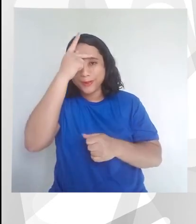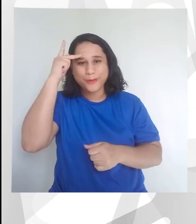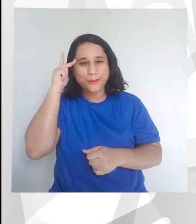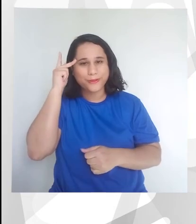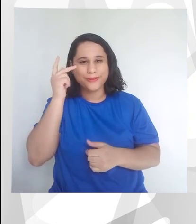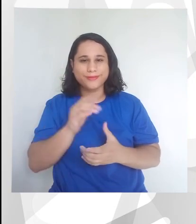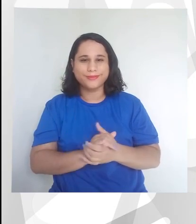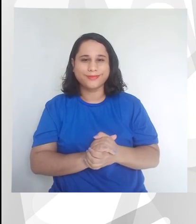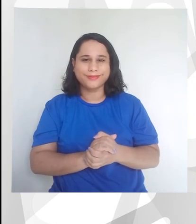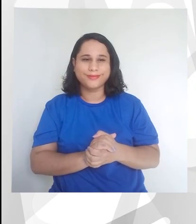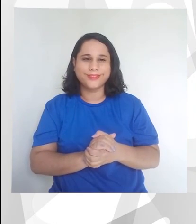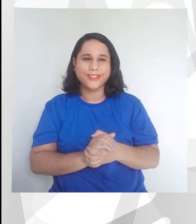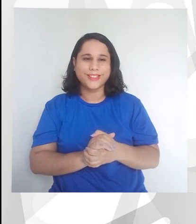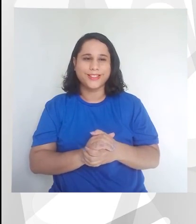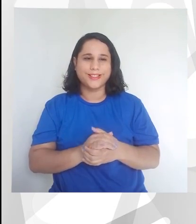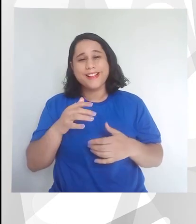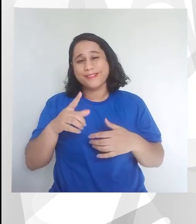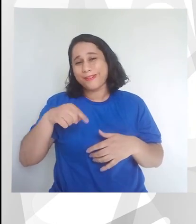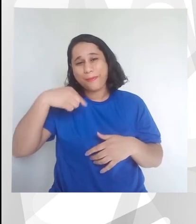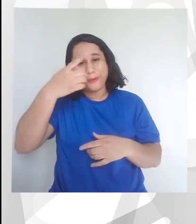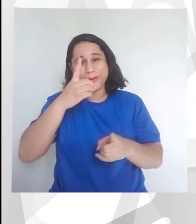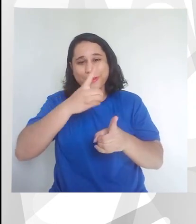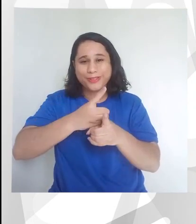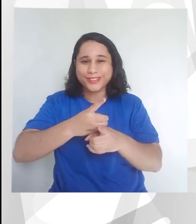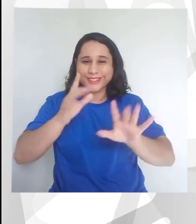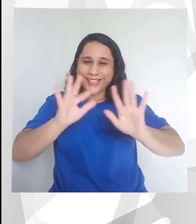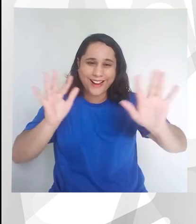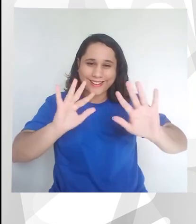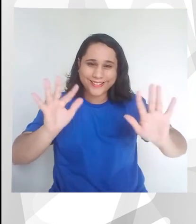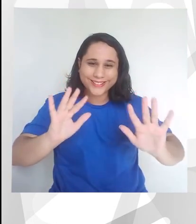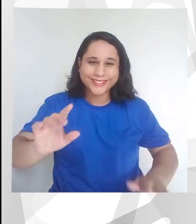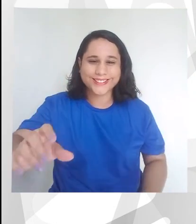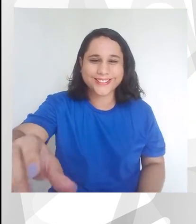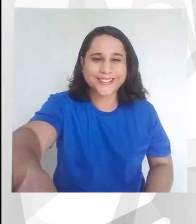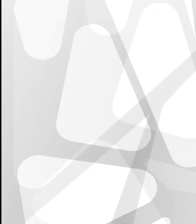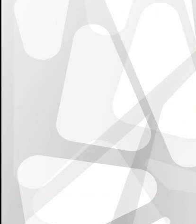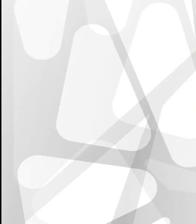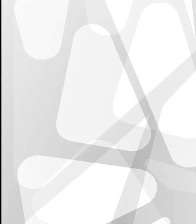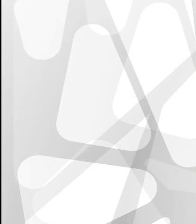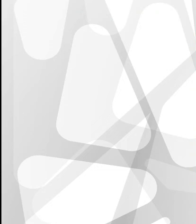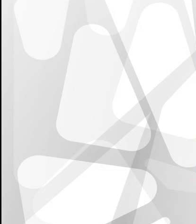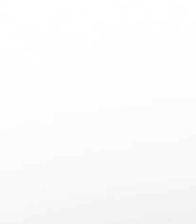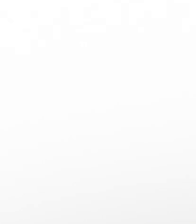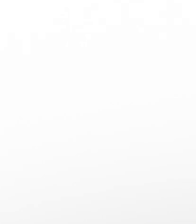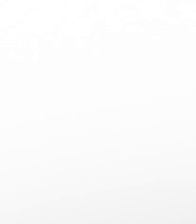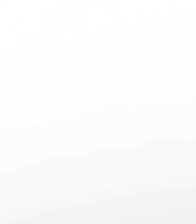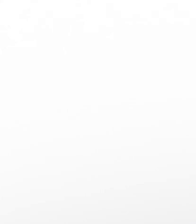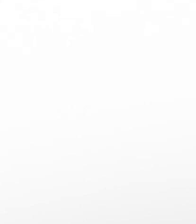classe, tá bom? E é isso aí, pessoal. Até a próxima. Tchau, tchau.